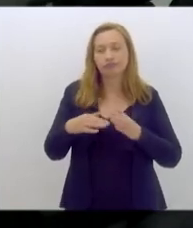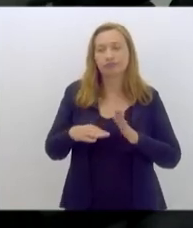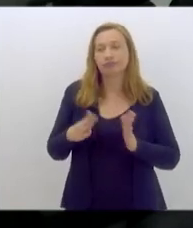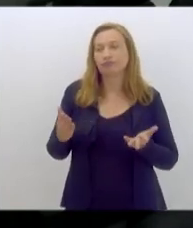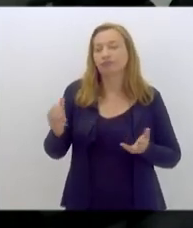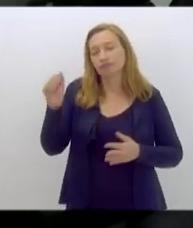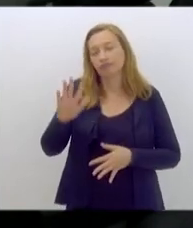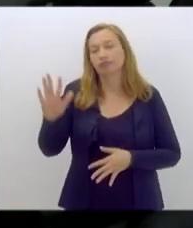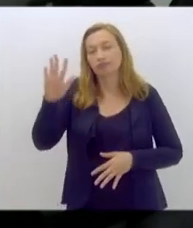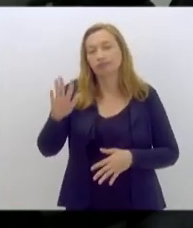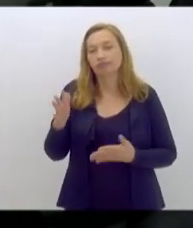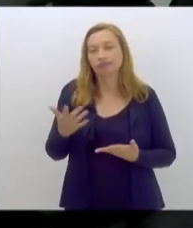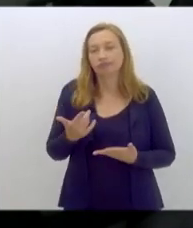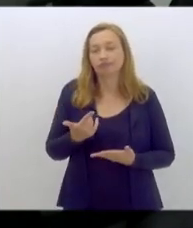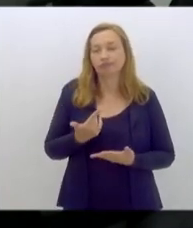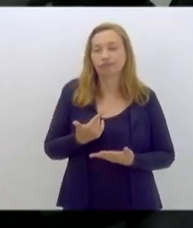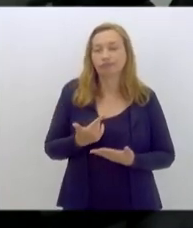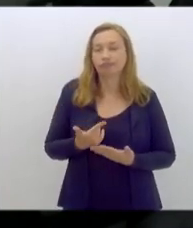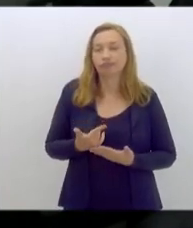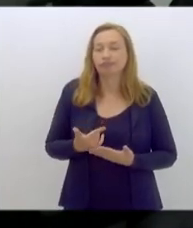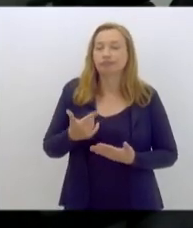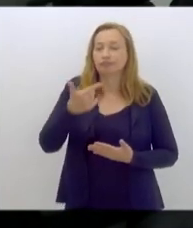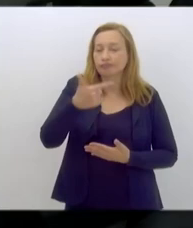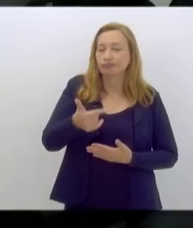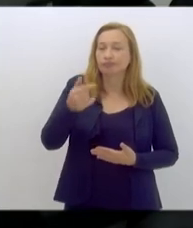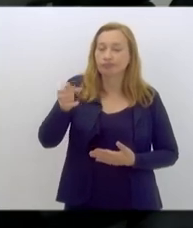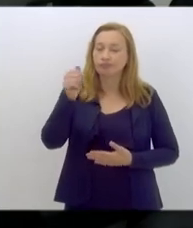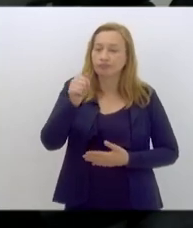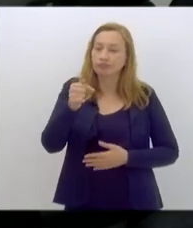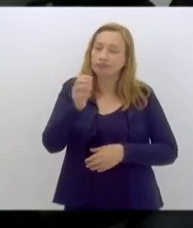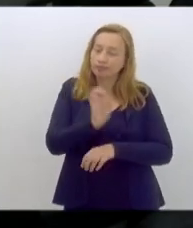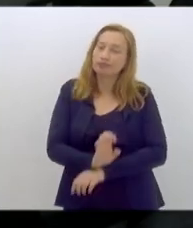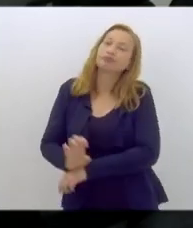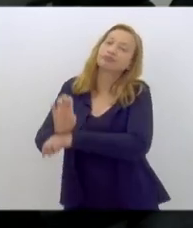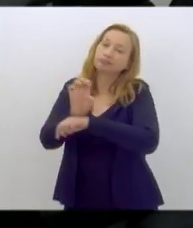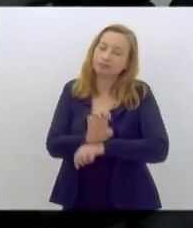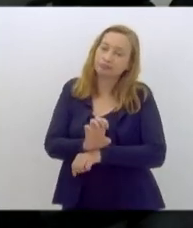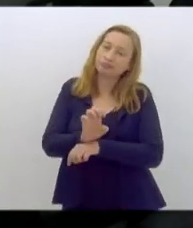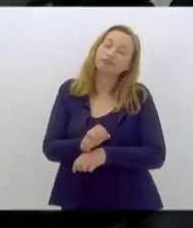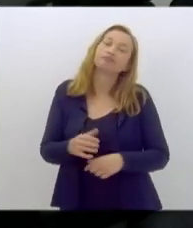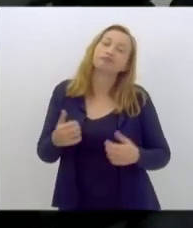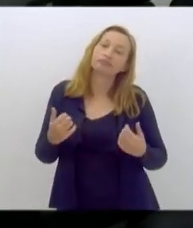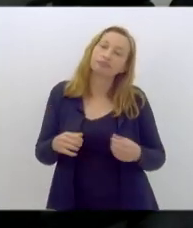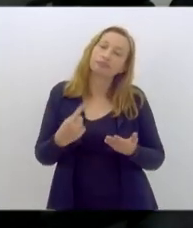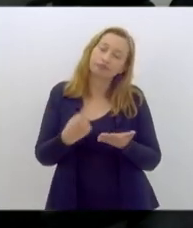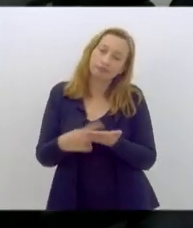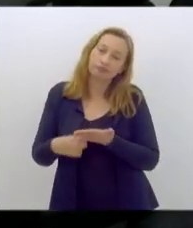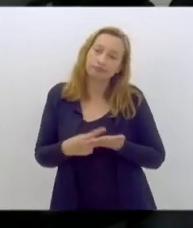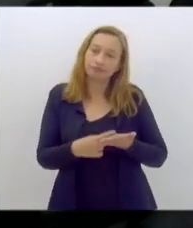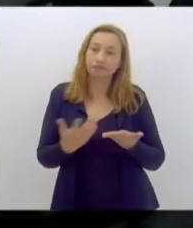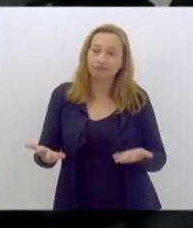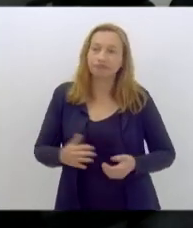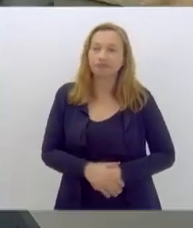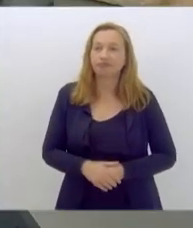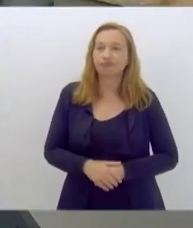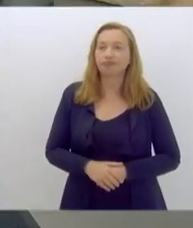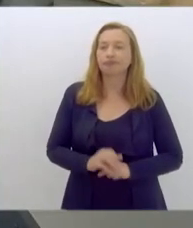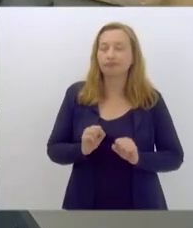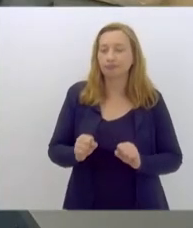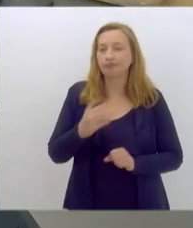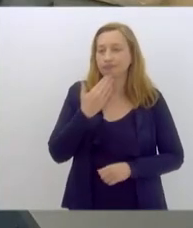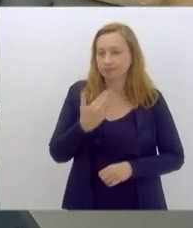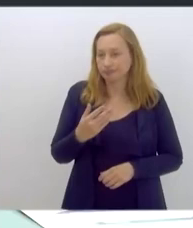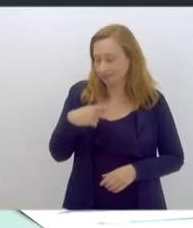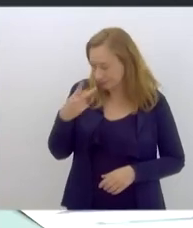gente ainda não tem apesar dos 27 estados os 27 terem concordado Eu posso pedir uma